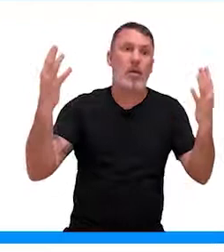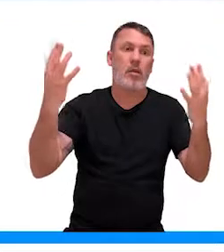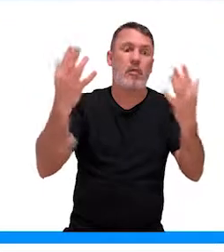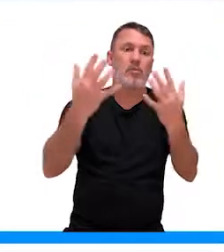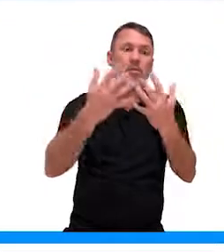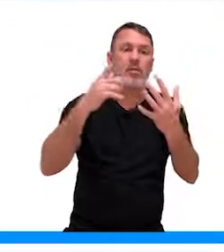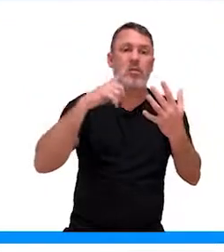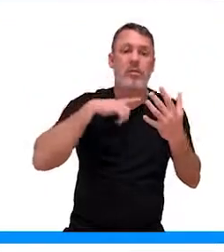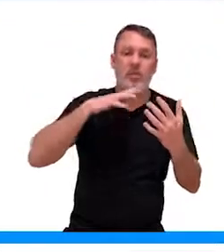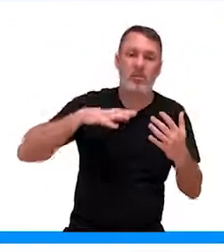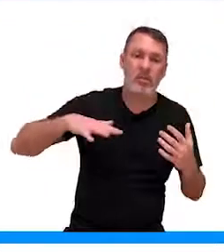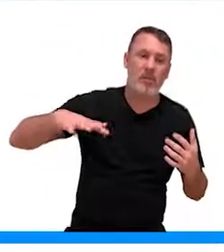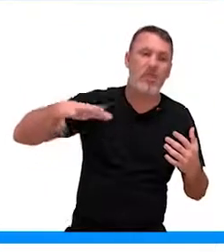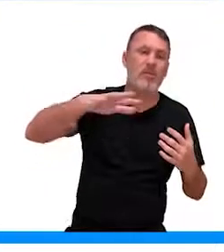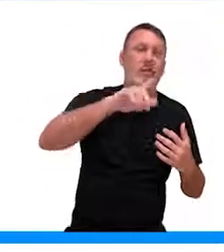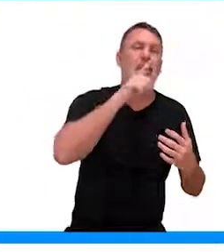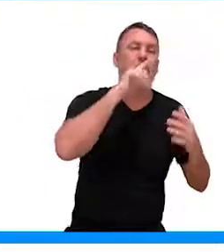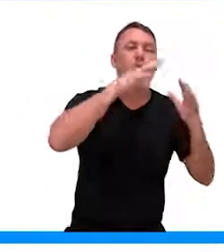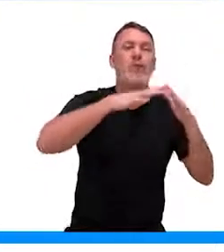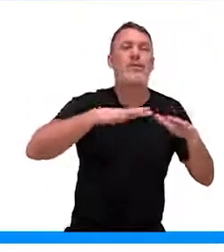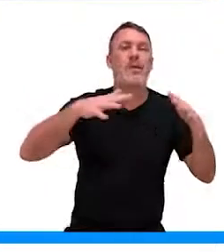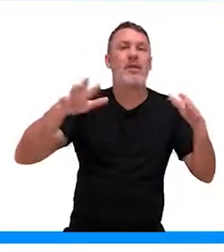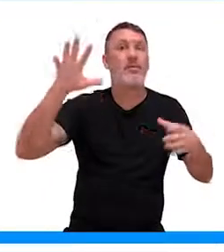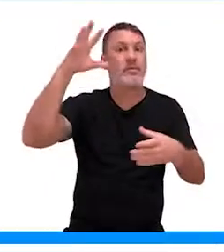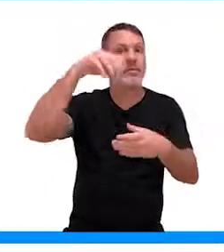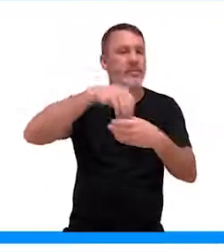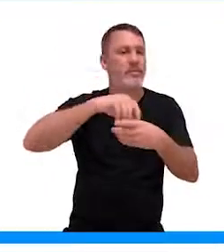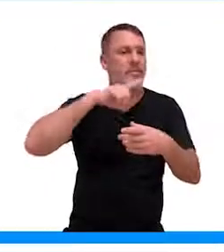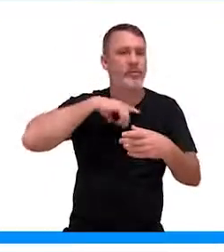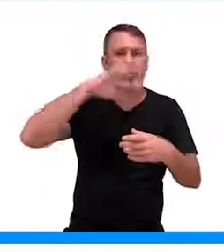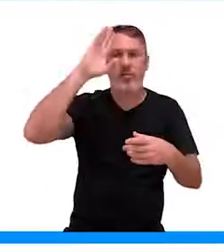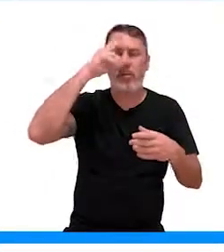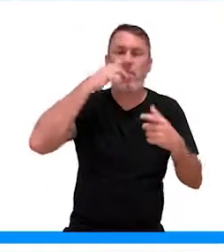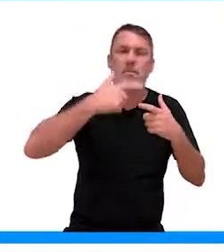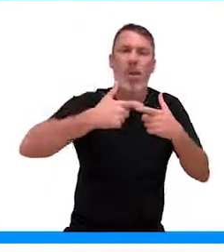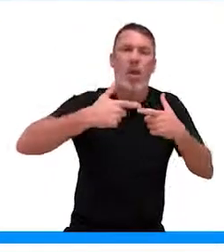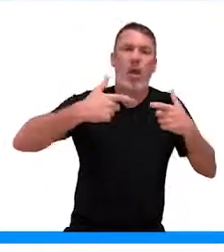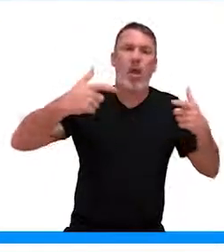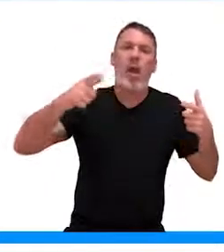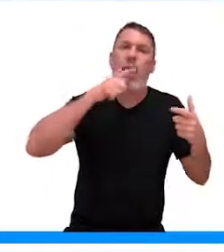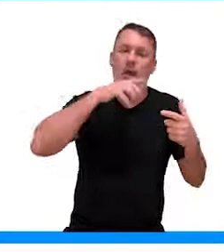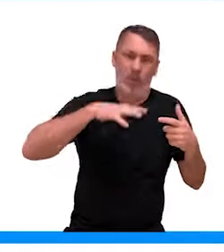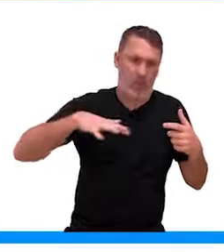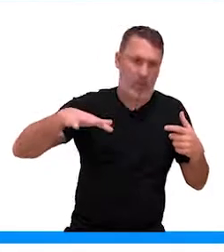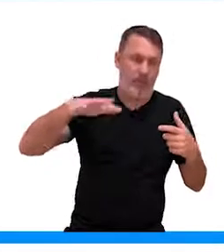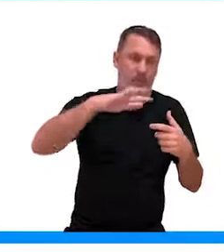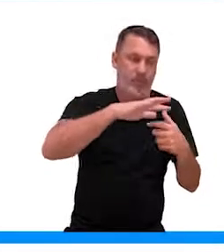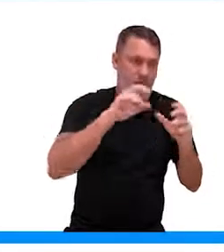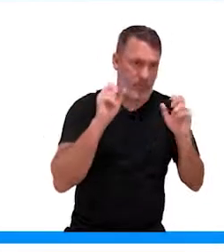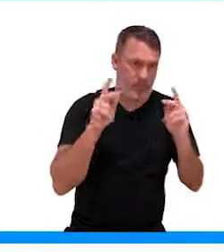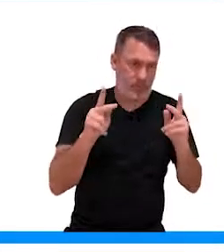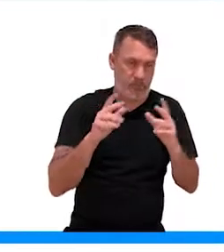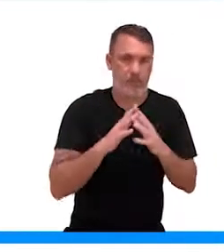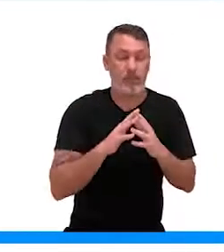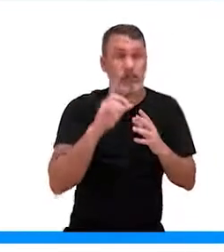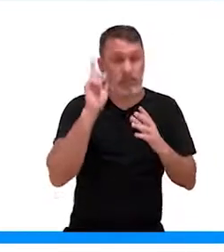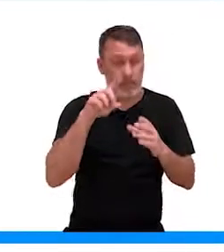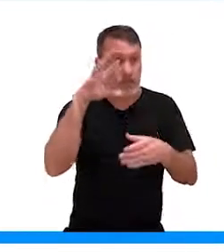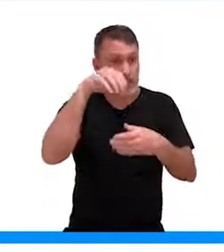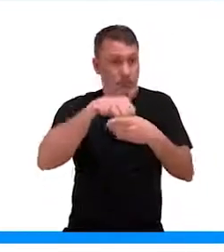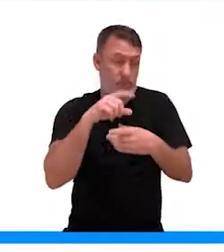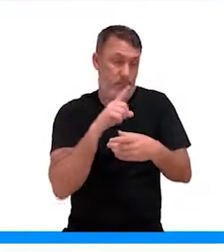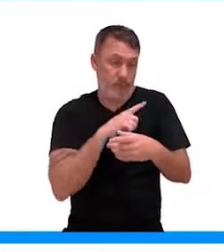o meio oceânico, ou seja, com a proporção, extensão maior de água. Tudo bem? Esses são os